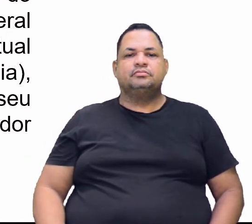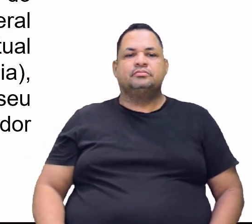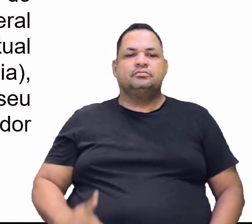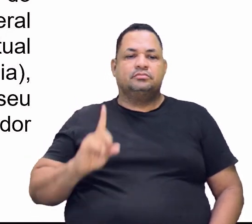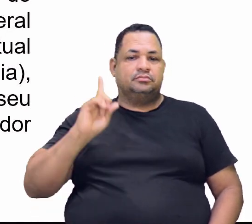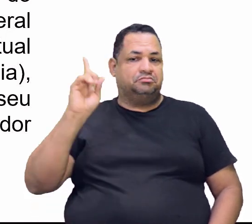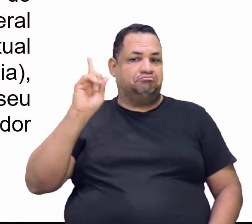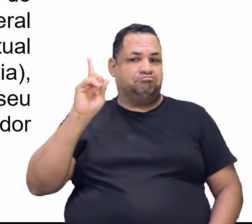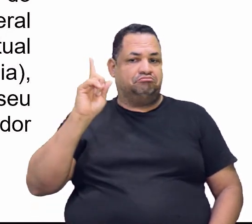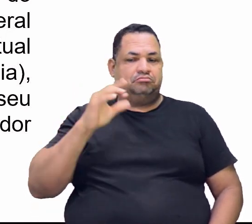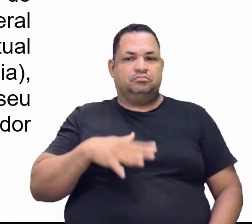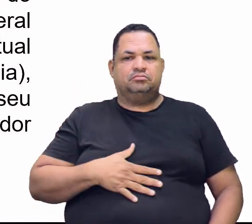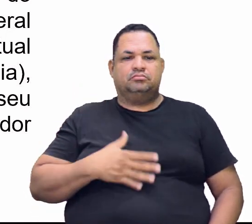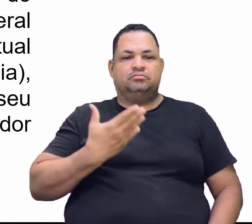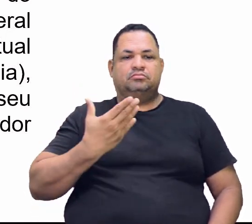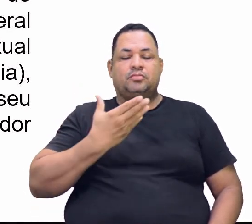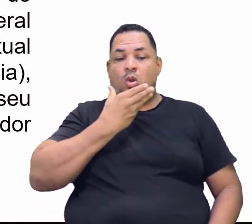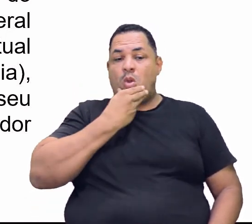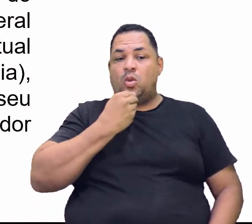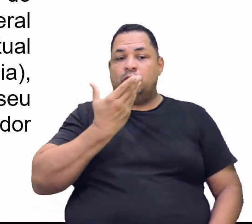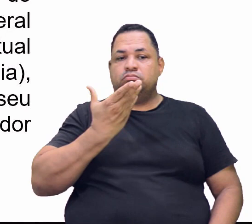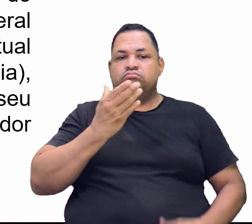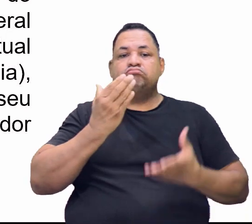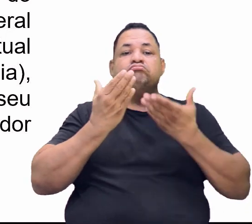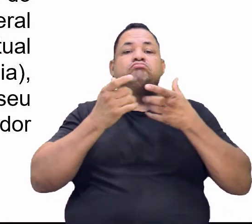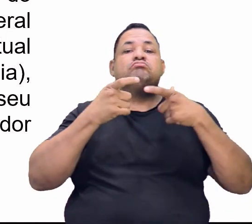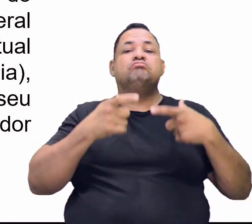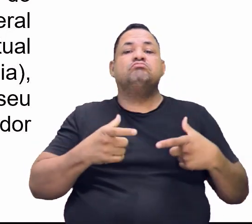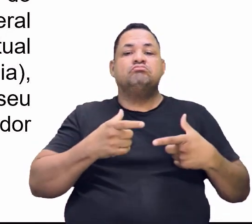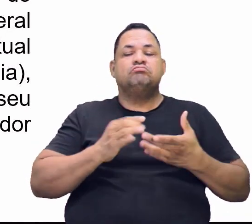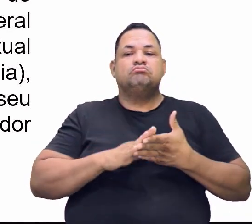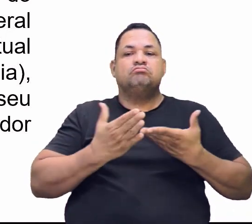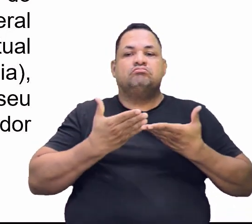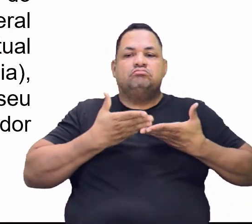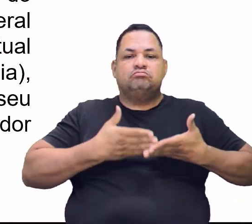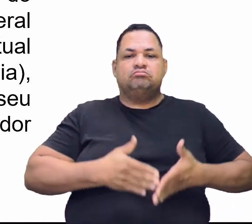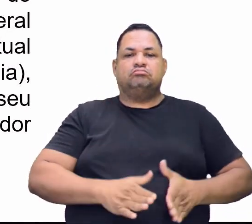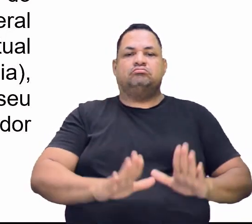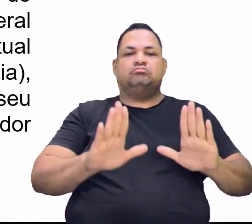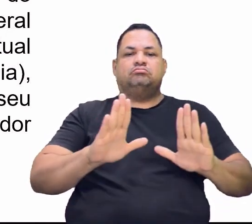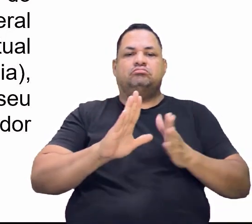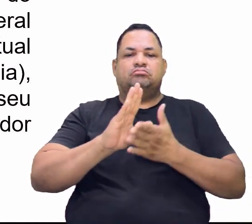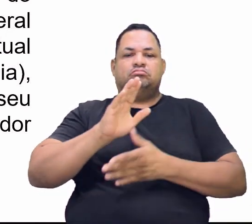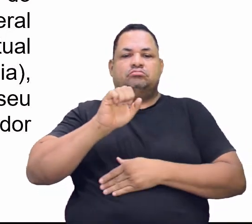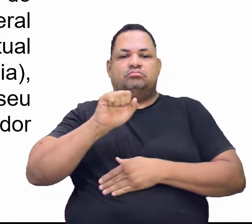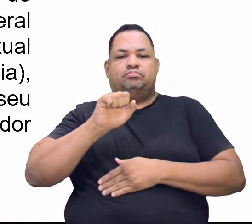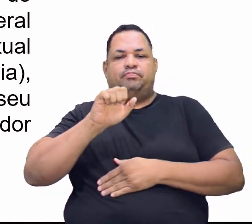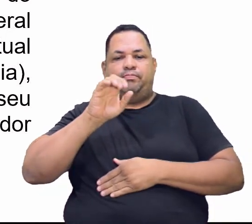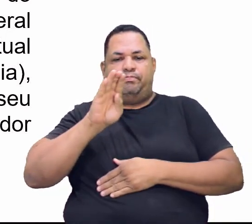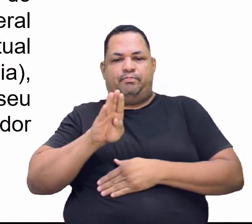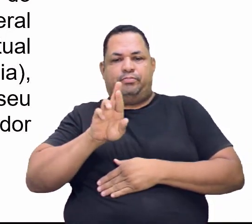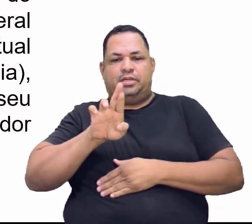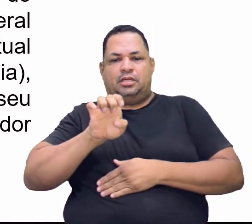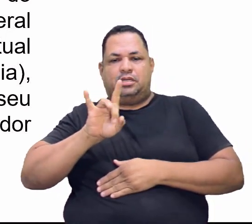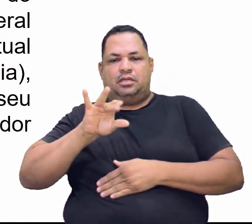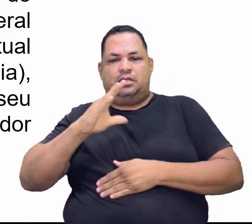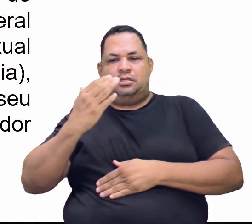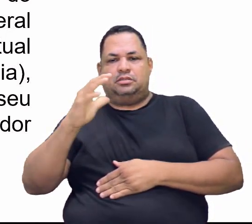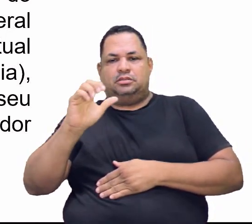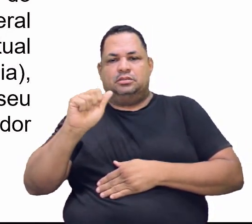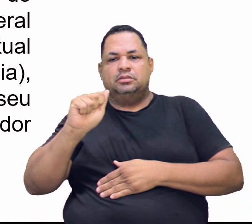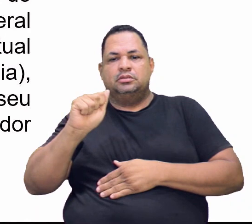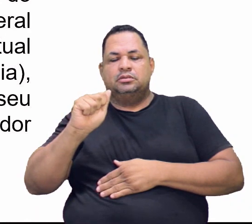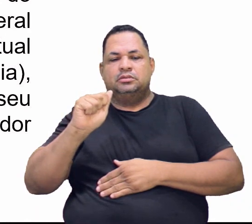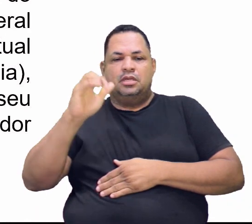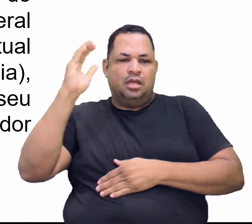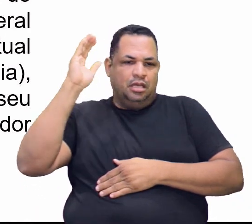Aloysio Pinheiro Ferreira, olha só de onde esse Fera é. Nasceu em Bragança,